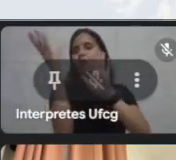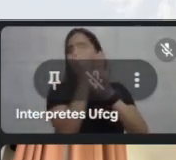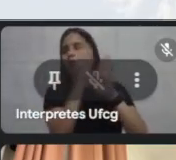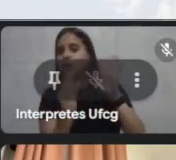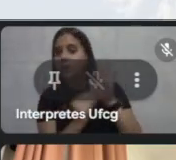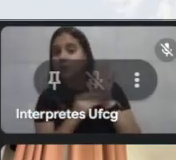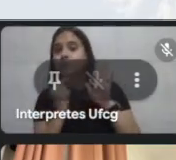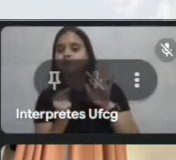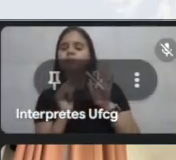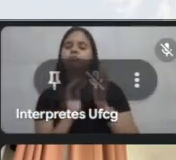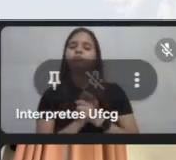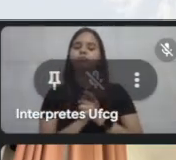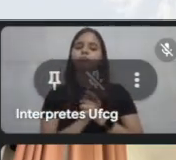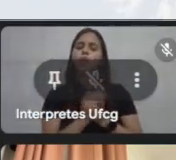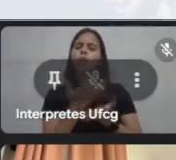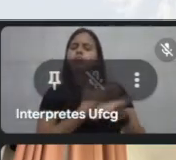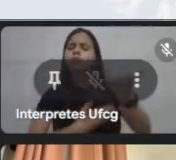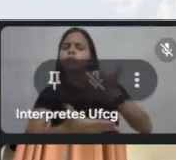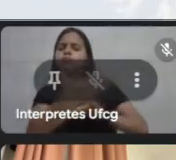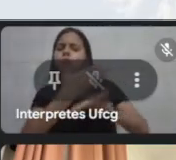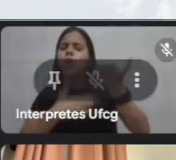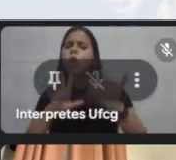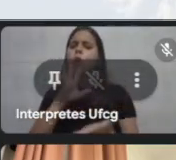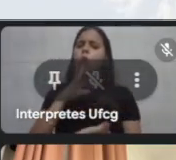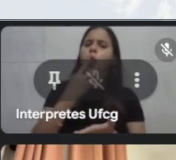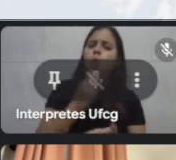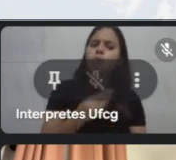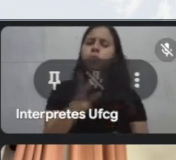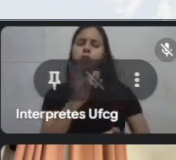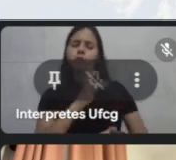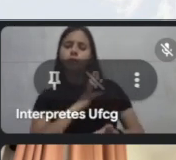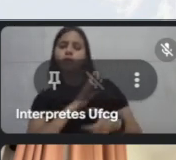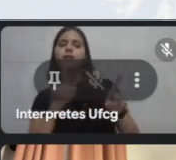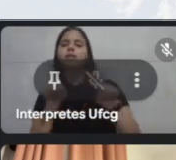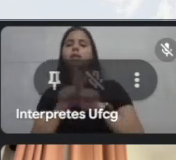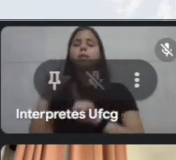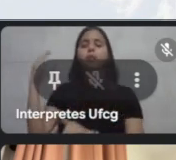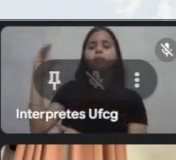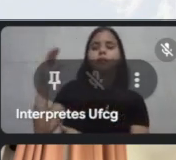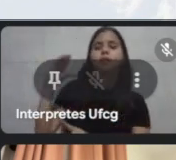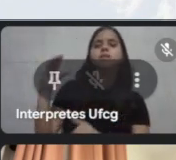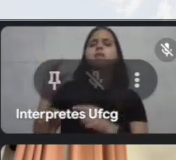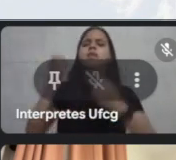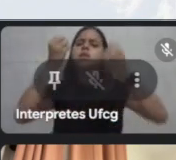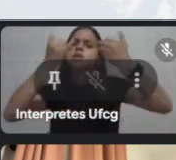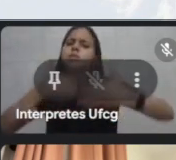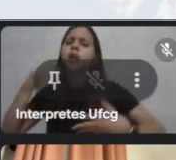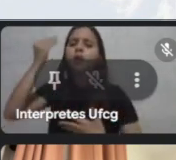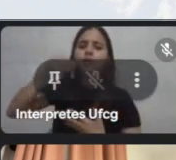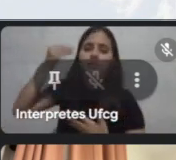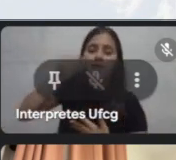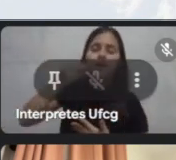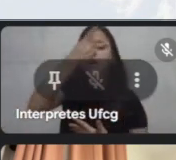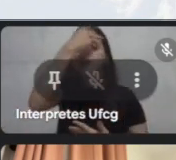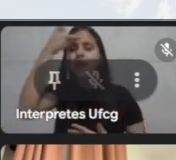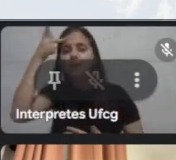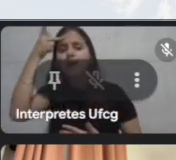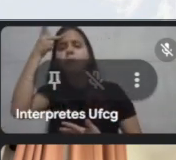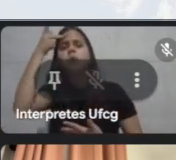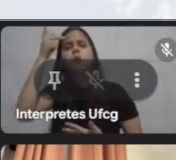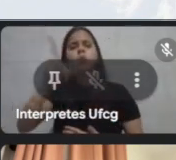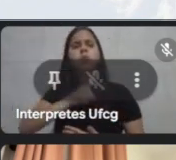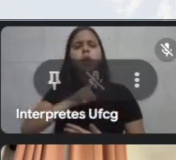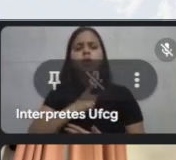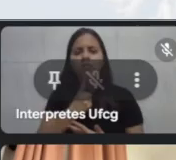A intenção é socializar o conhecimento técnico e científico, trazer experiências, conectar pessoas e estimular o